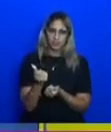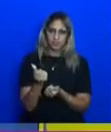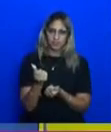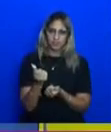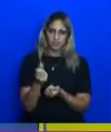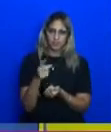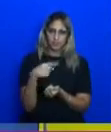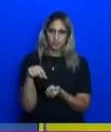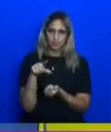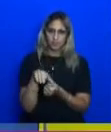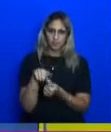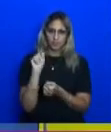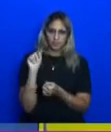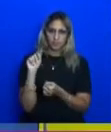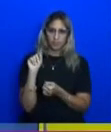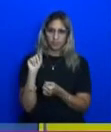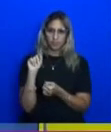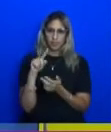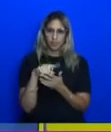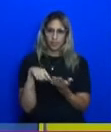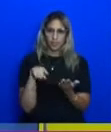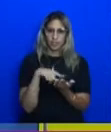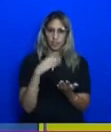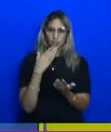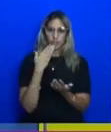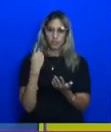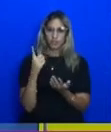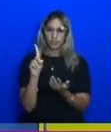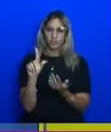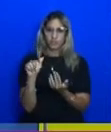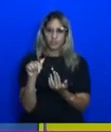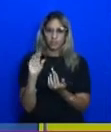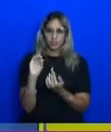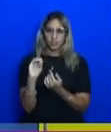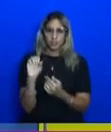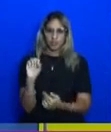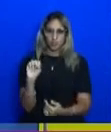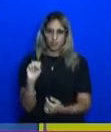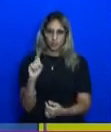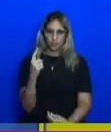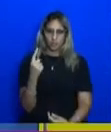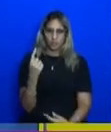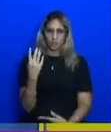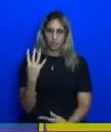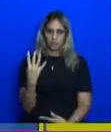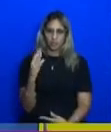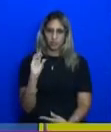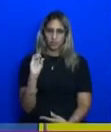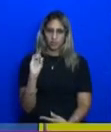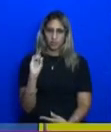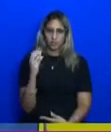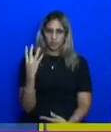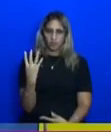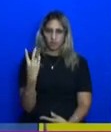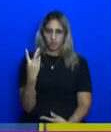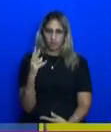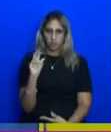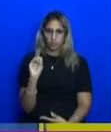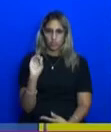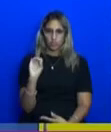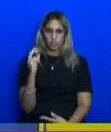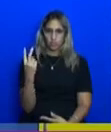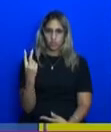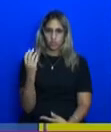15 dezenas sorteadas na Loto Fácil foram 17, 08, 14, 04,